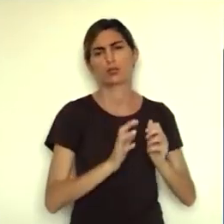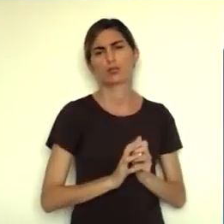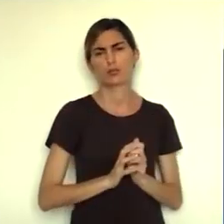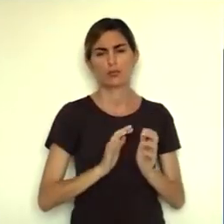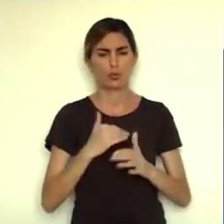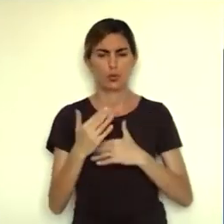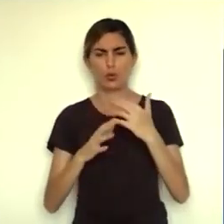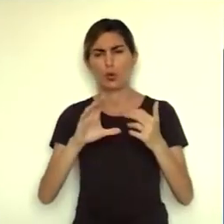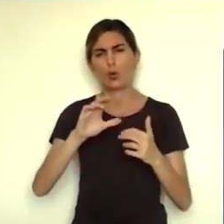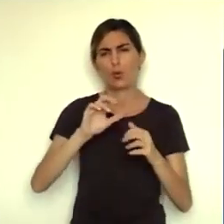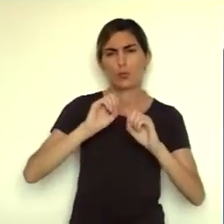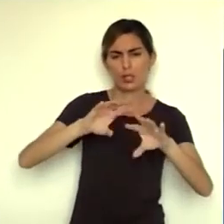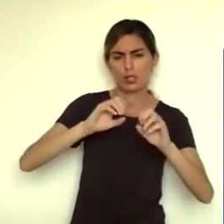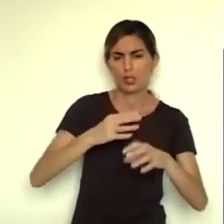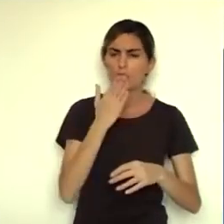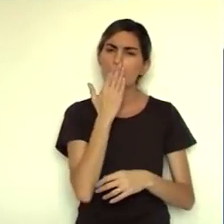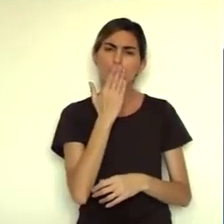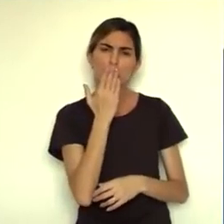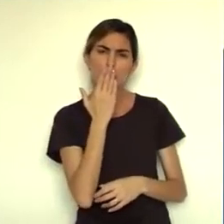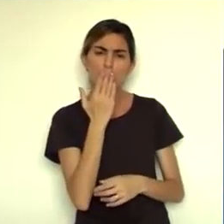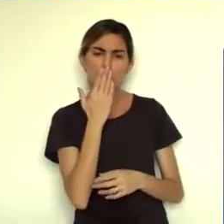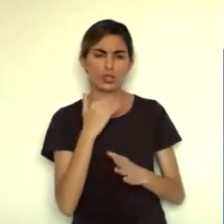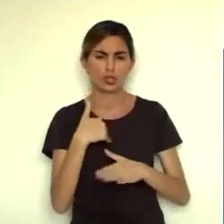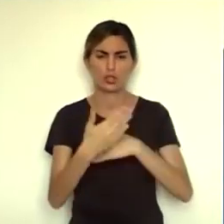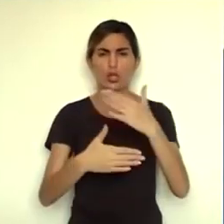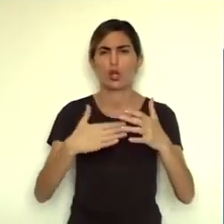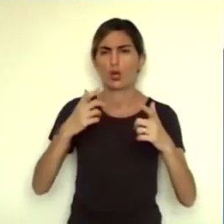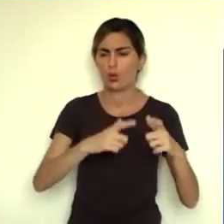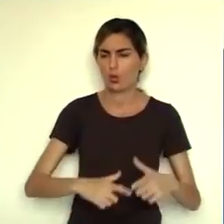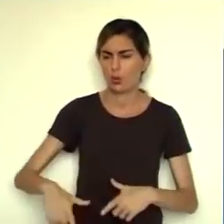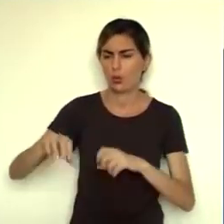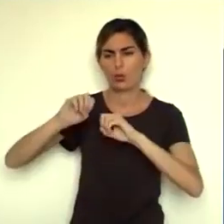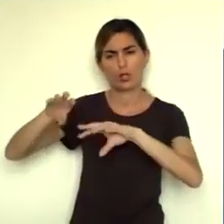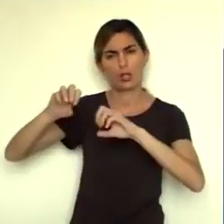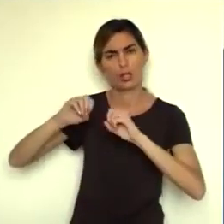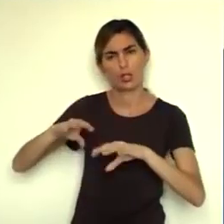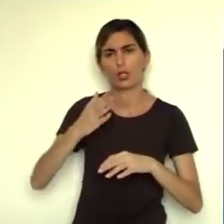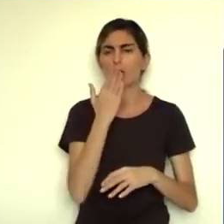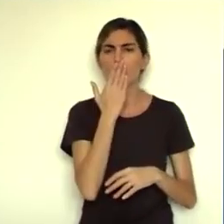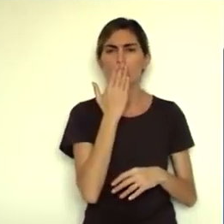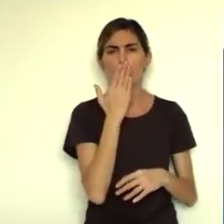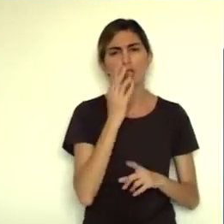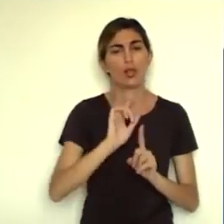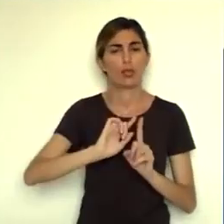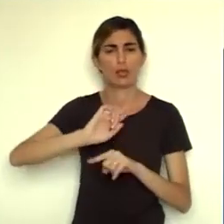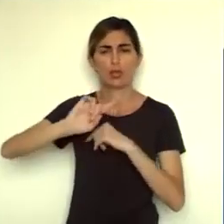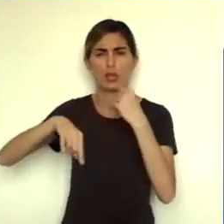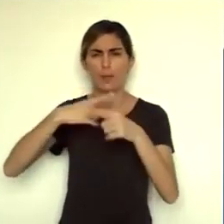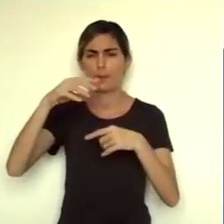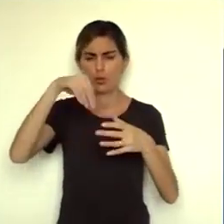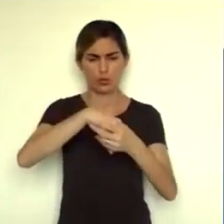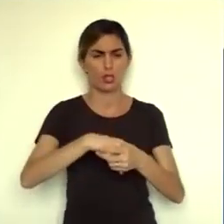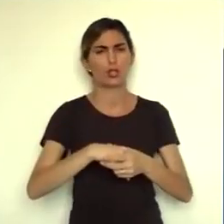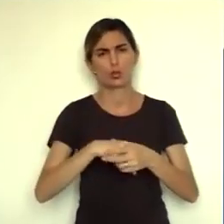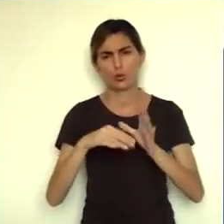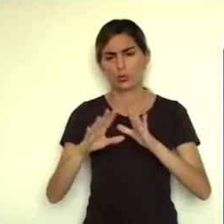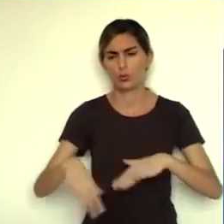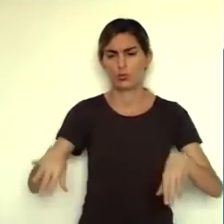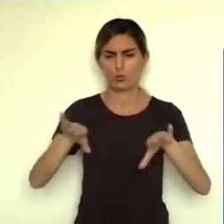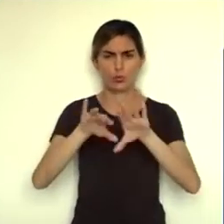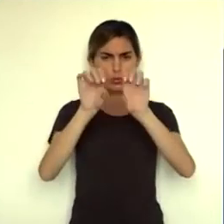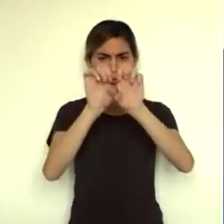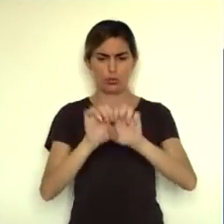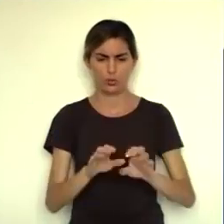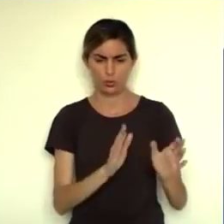forma que catequizaram indígenas, passaram por colônias de catequização de indígenas e depois, dentro